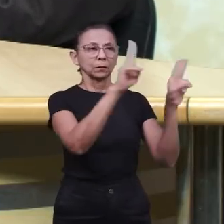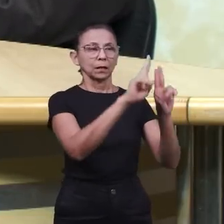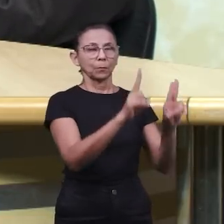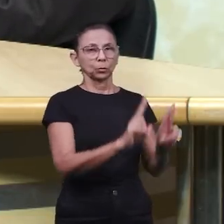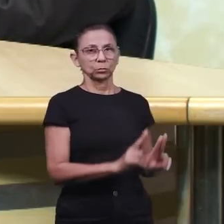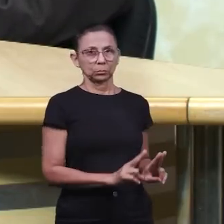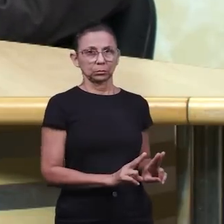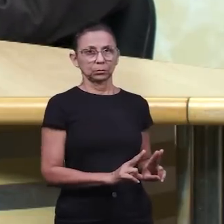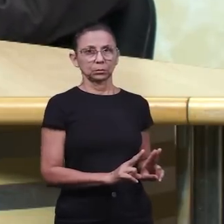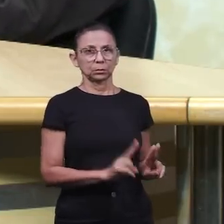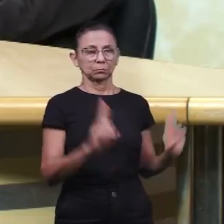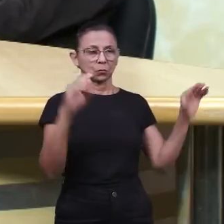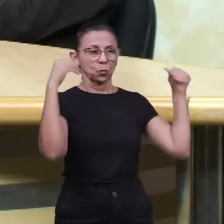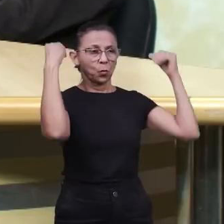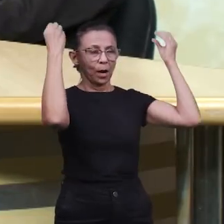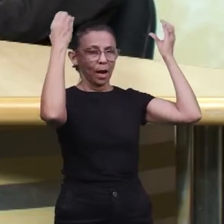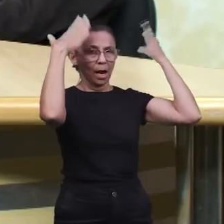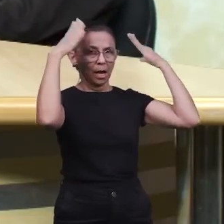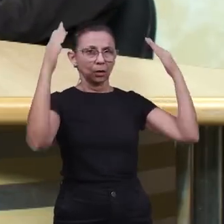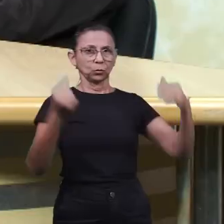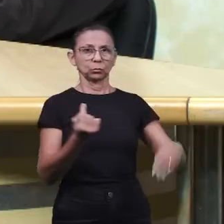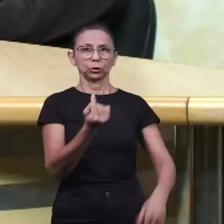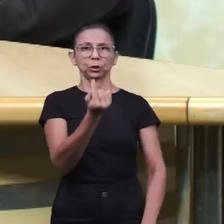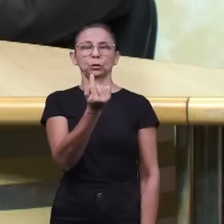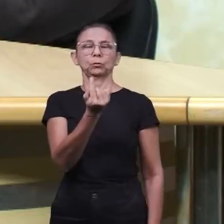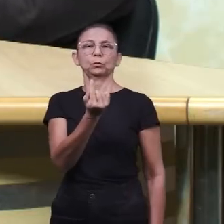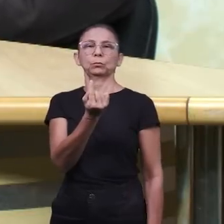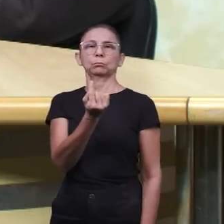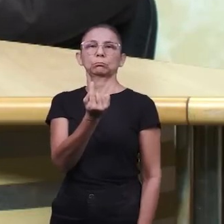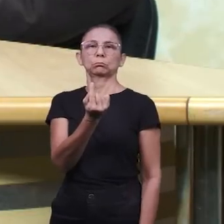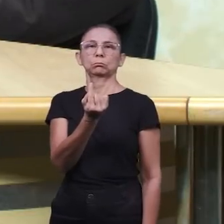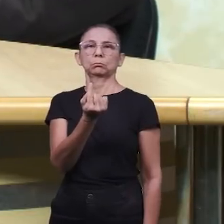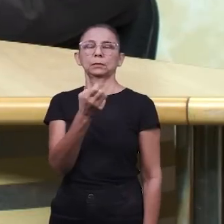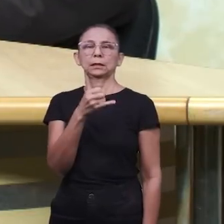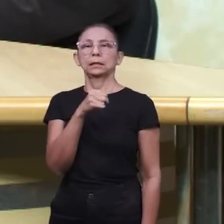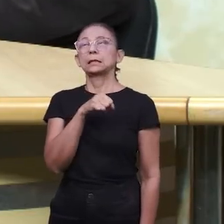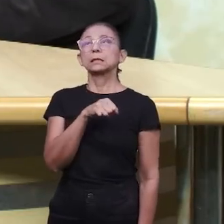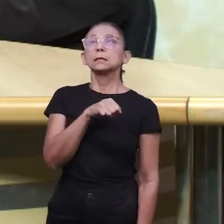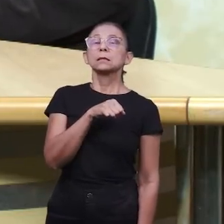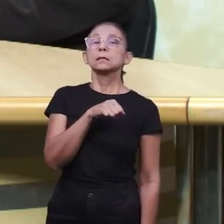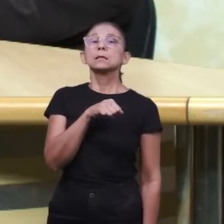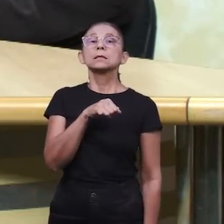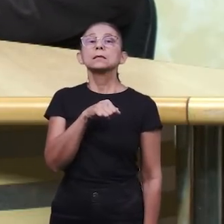Nabucodonosor era um reino totalitário. Se mandasse